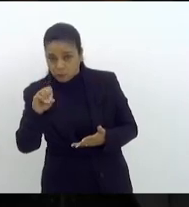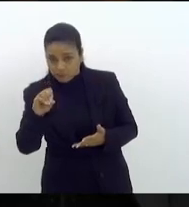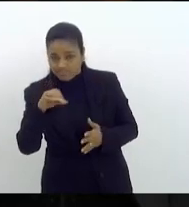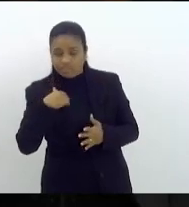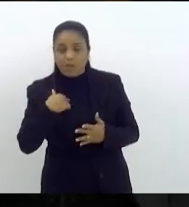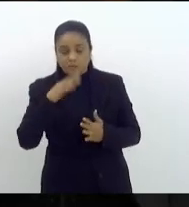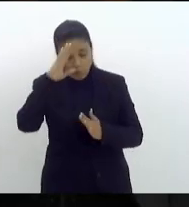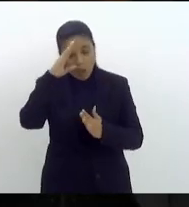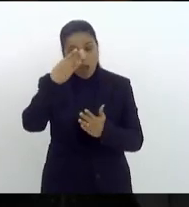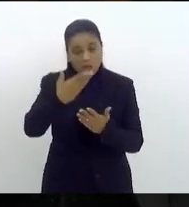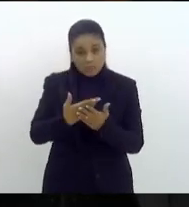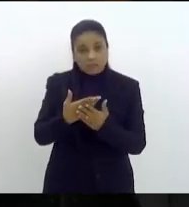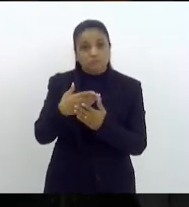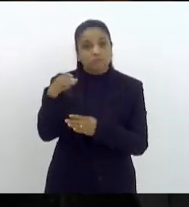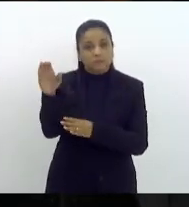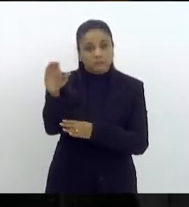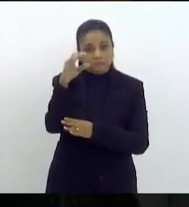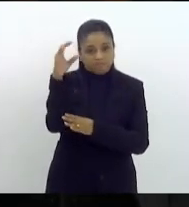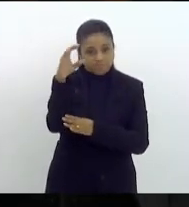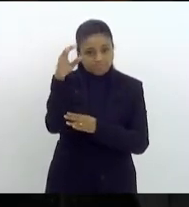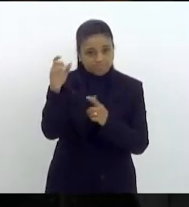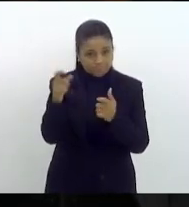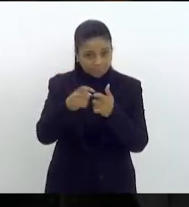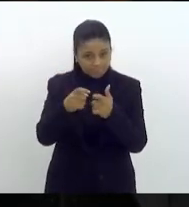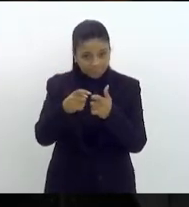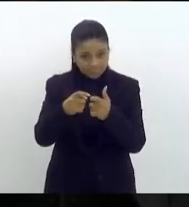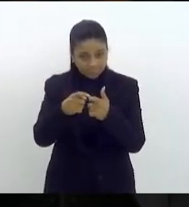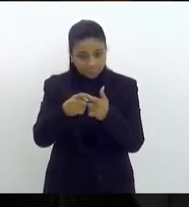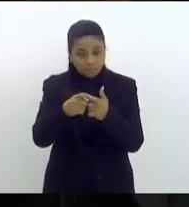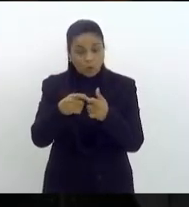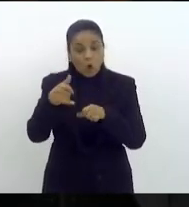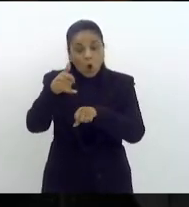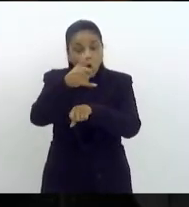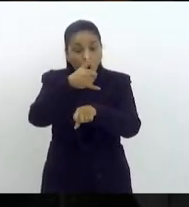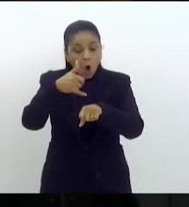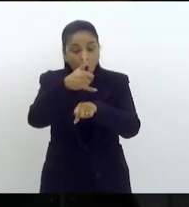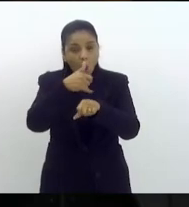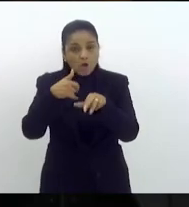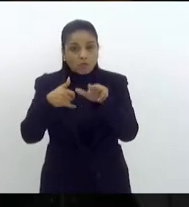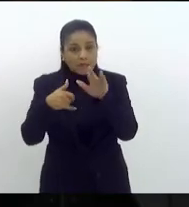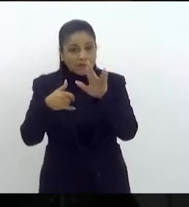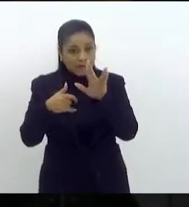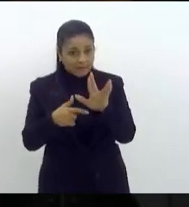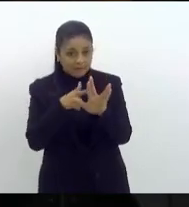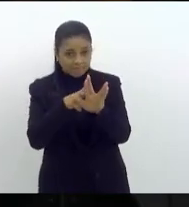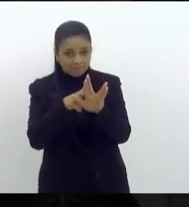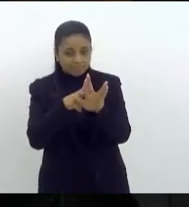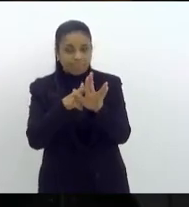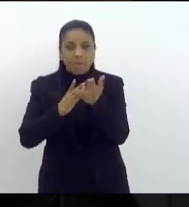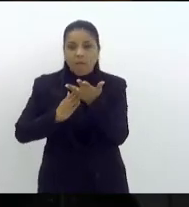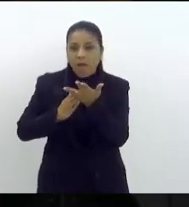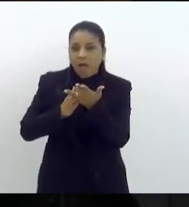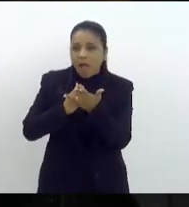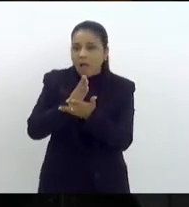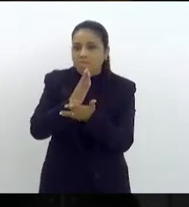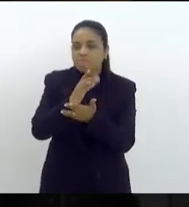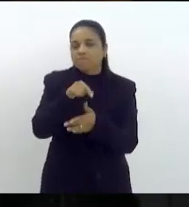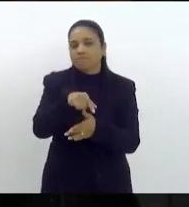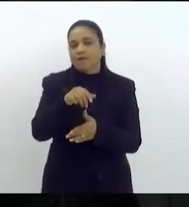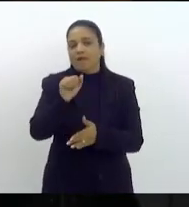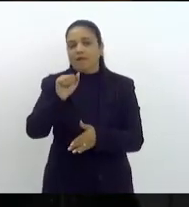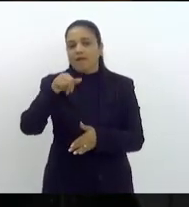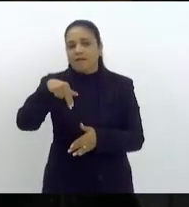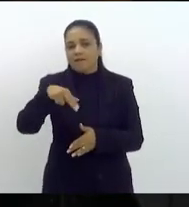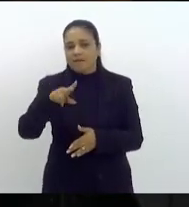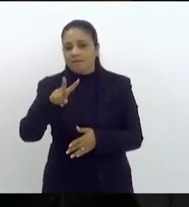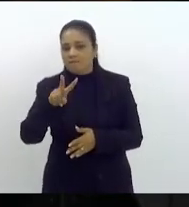o óleo de cannabis o óleo de cannabis tá aprovado pela Anvisa